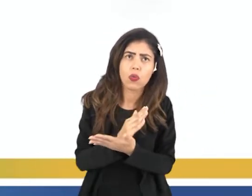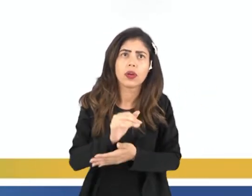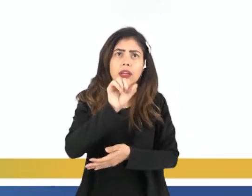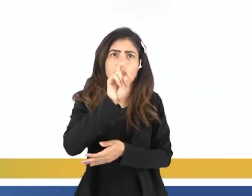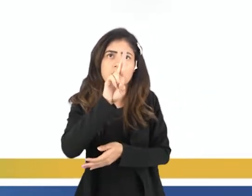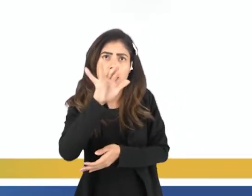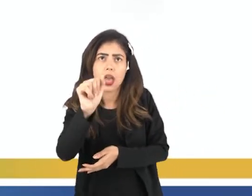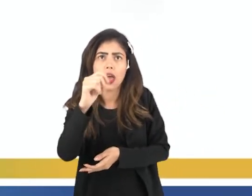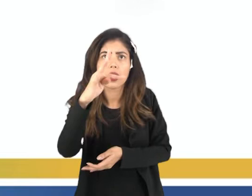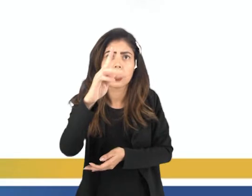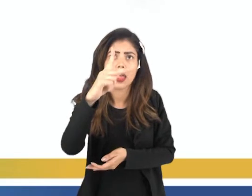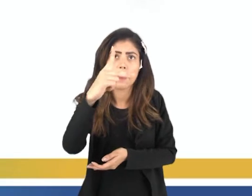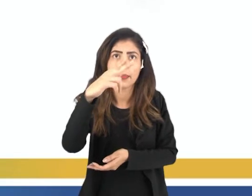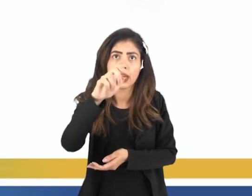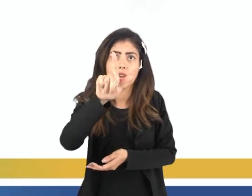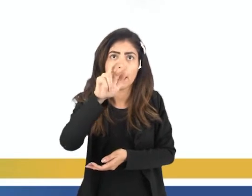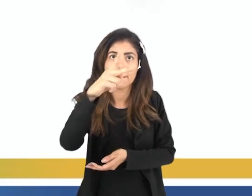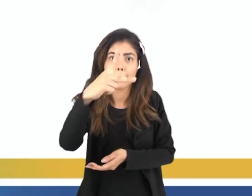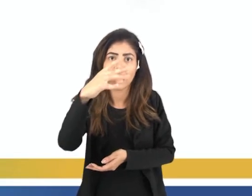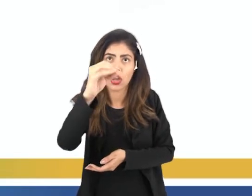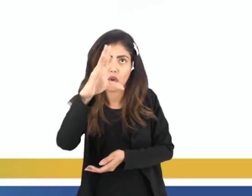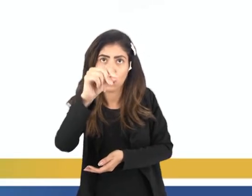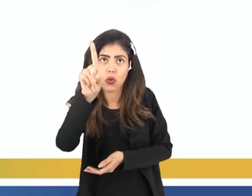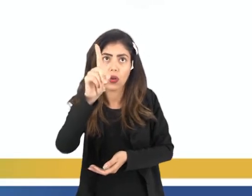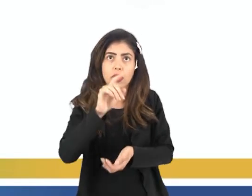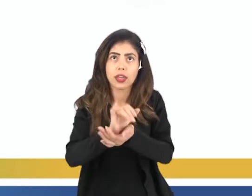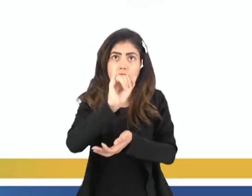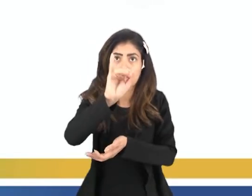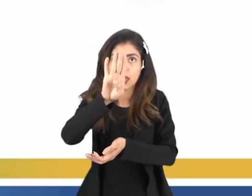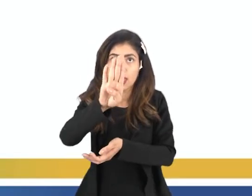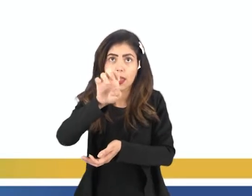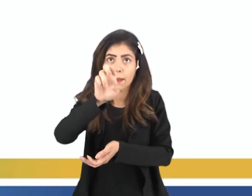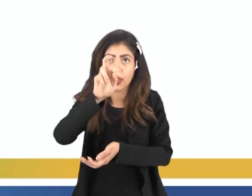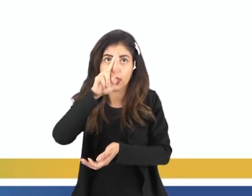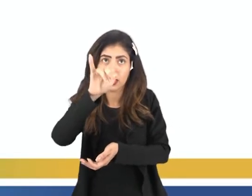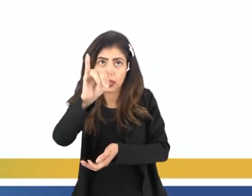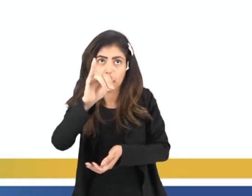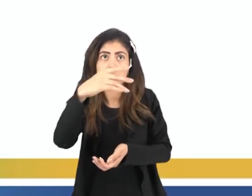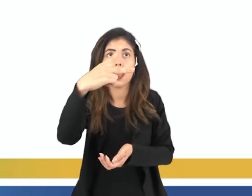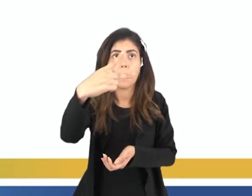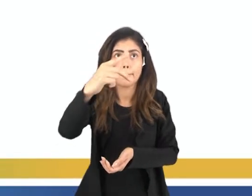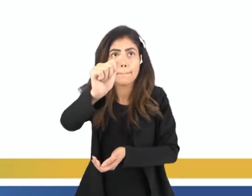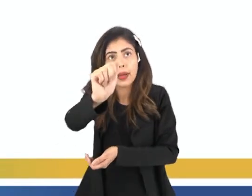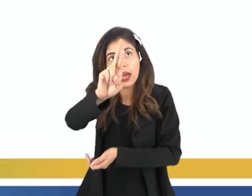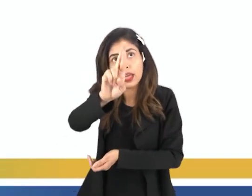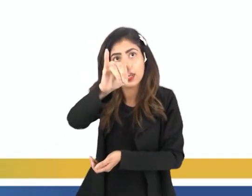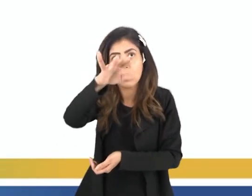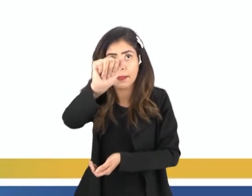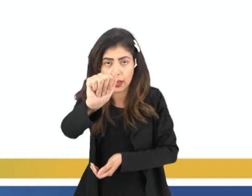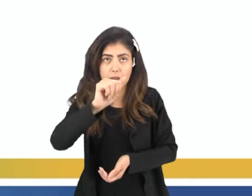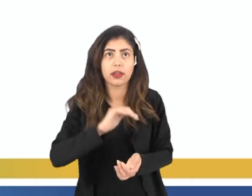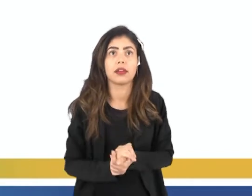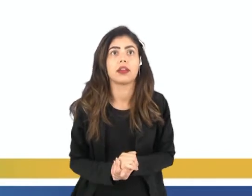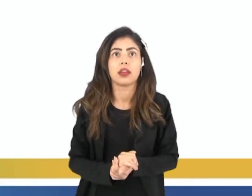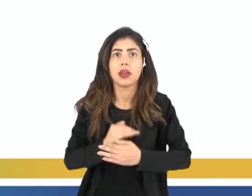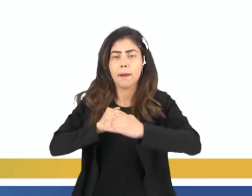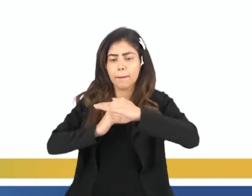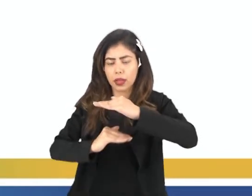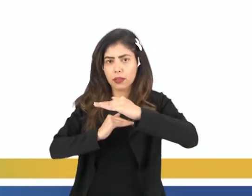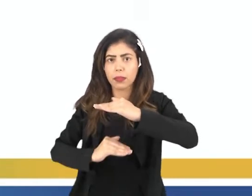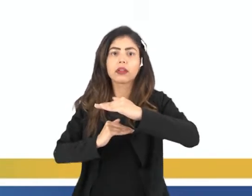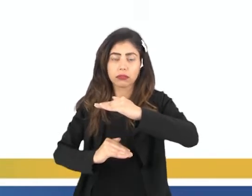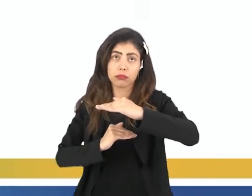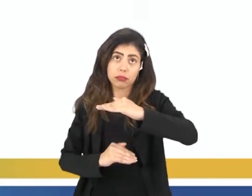como a de Taperapecó, Imeri e Panarimá. Ficam na Amazônia as formações de relevo mais baixas,